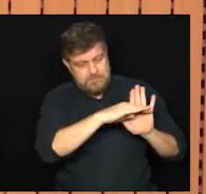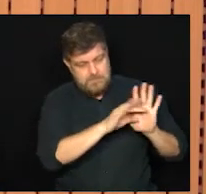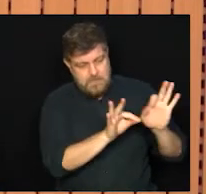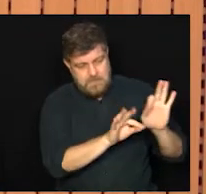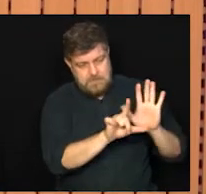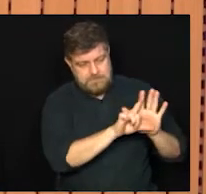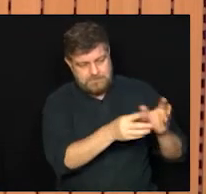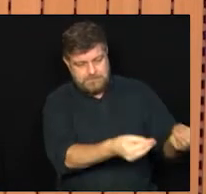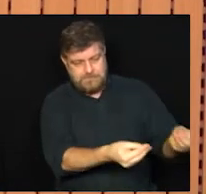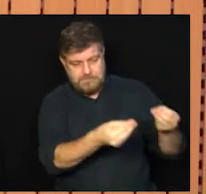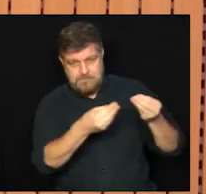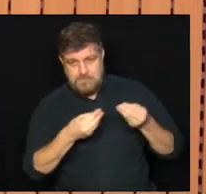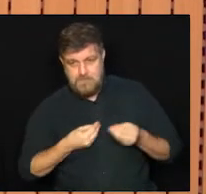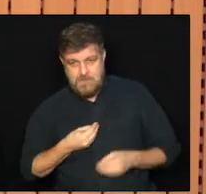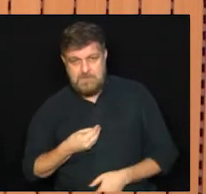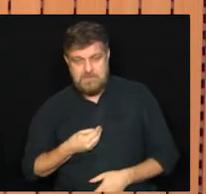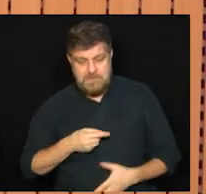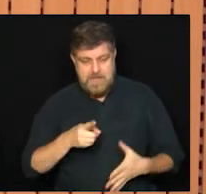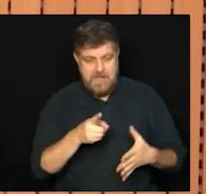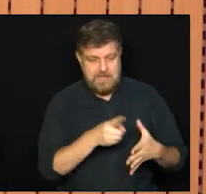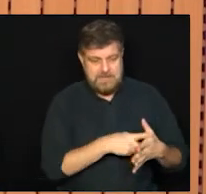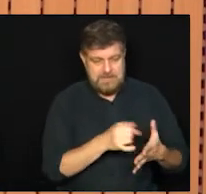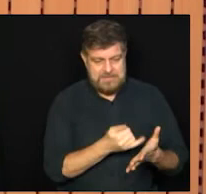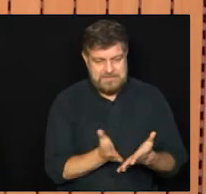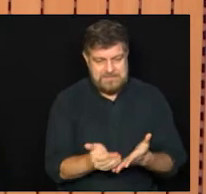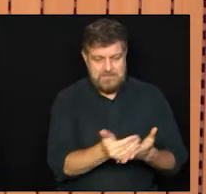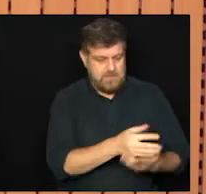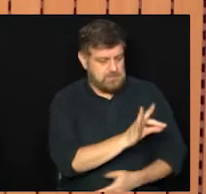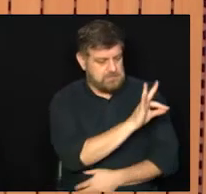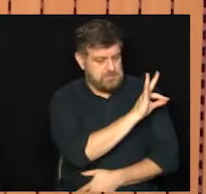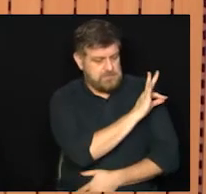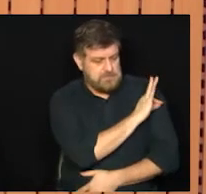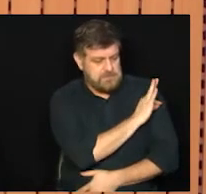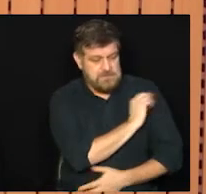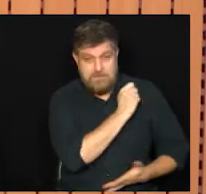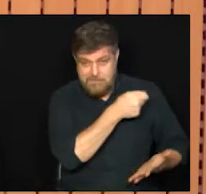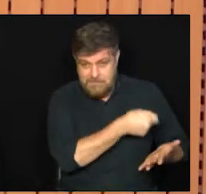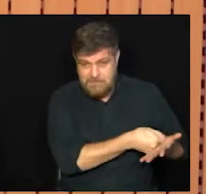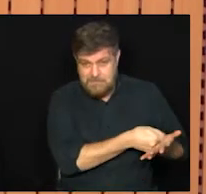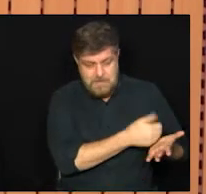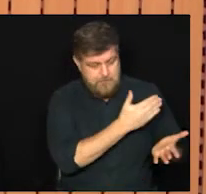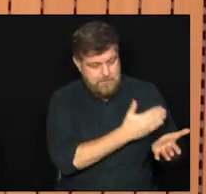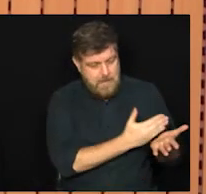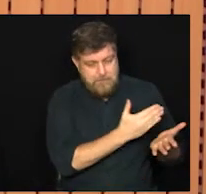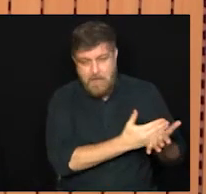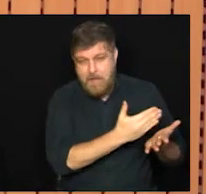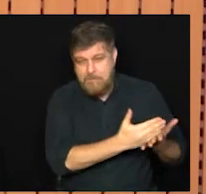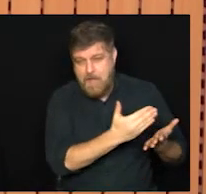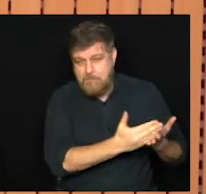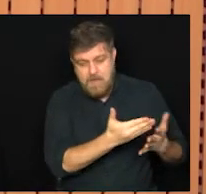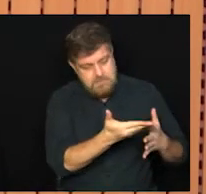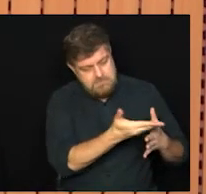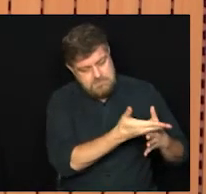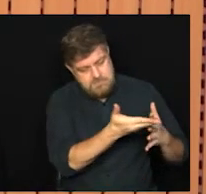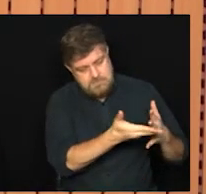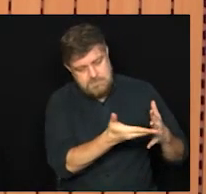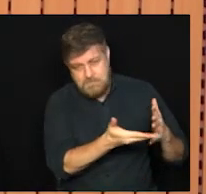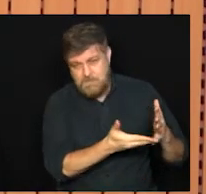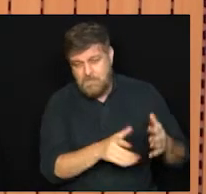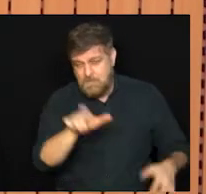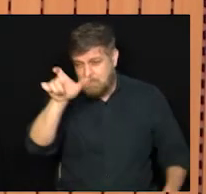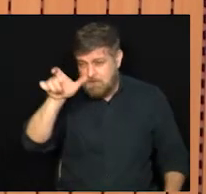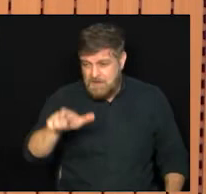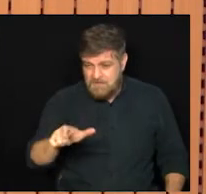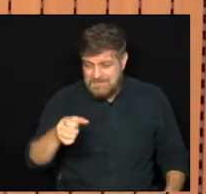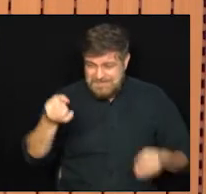aí de refis, e pontualmente vocês sinalizaram que a necessidade de ter um